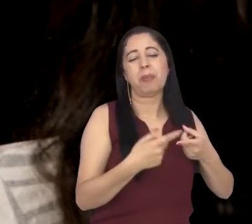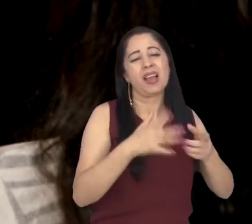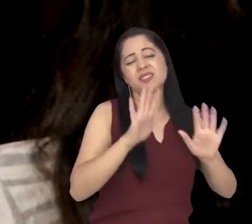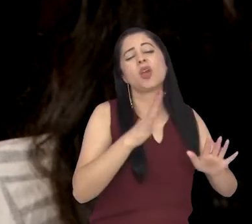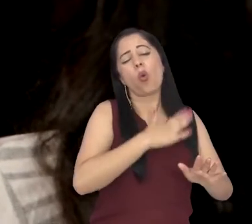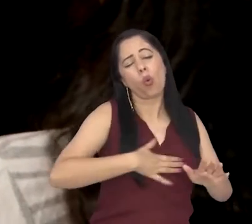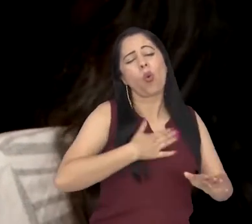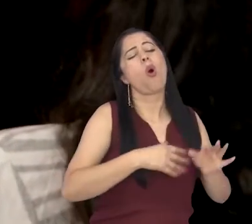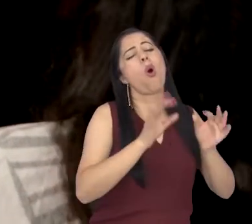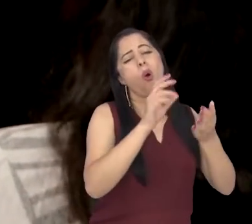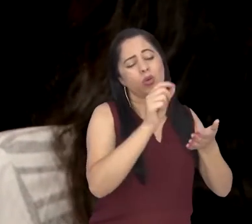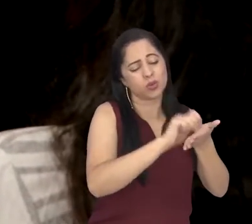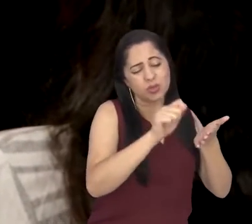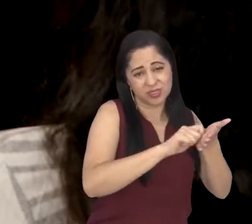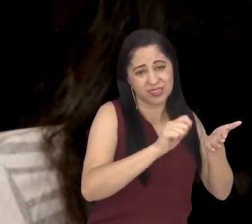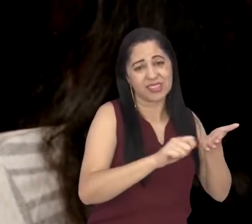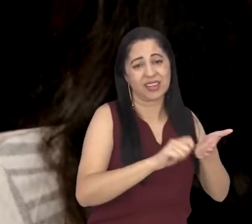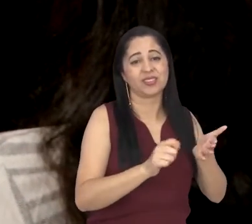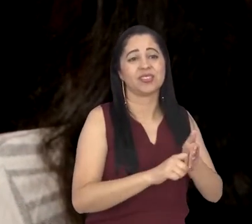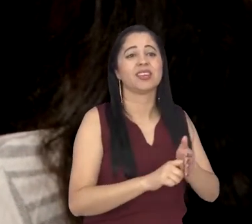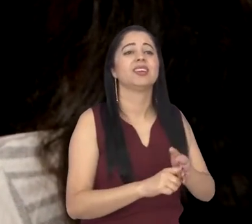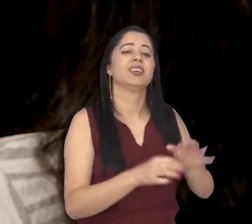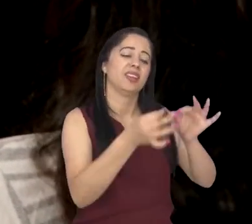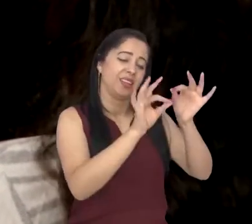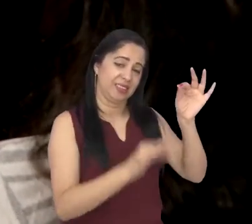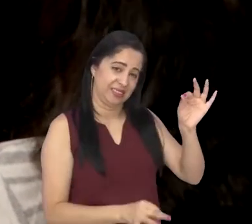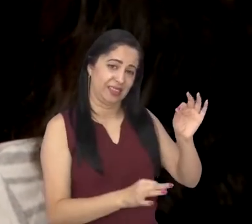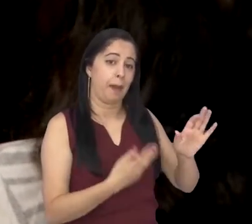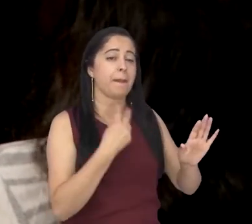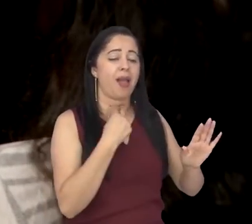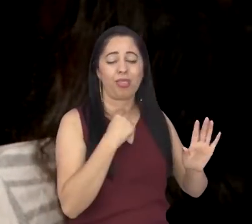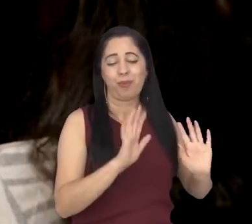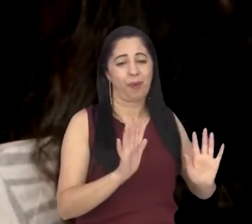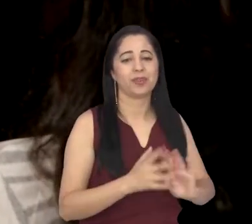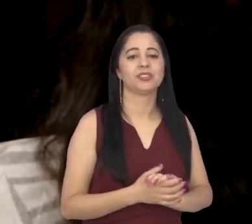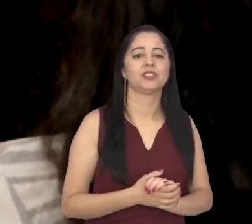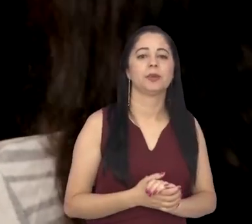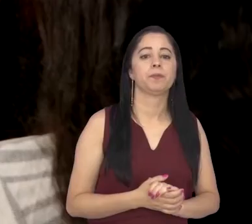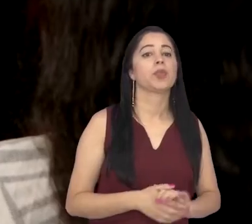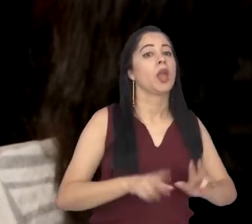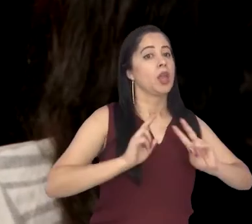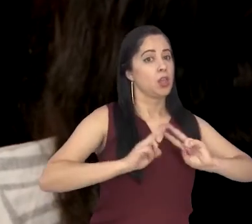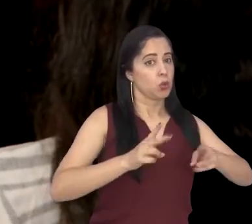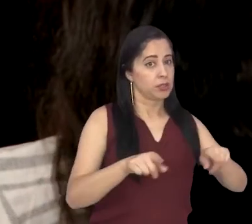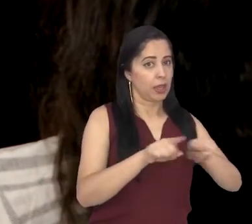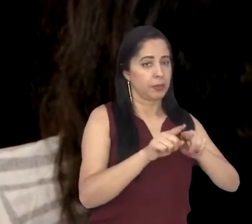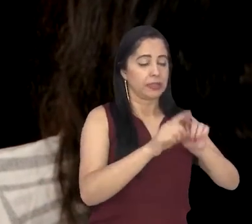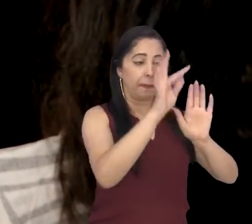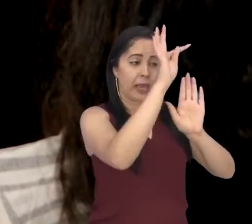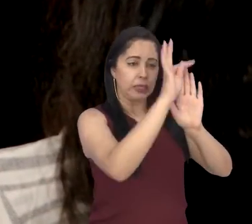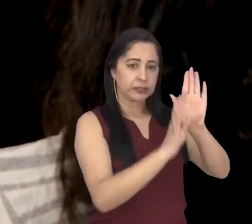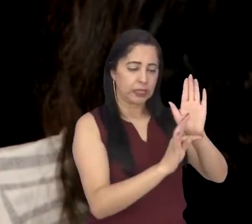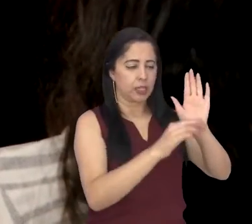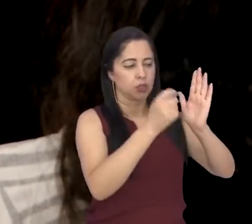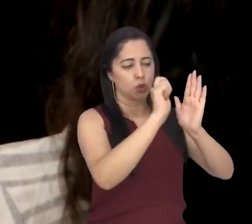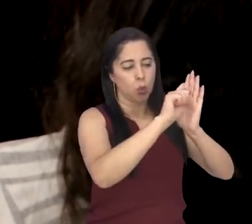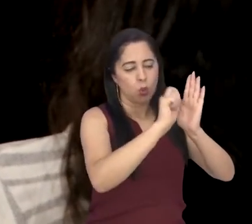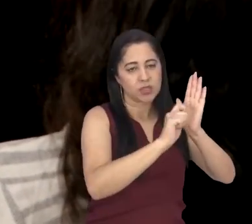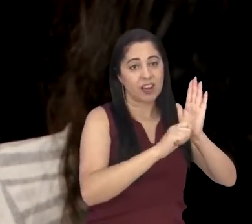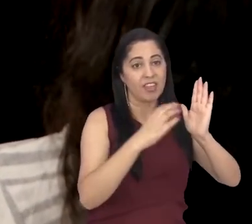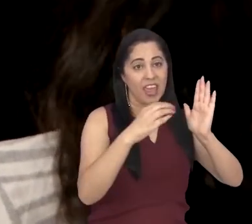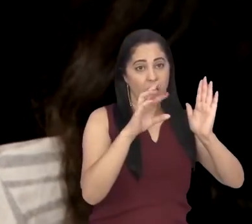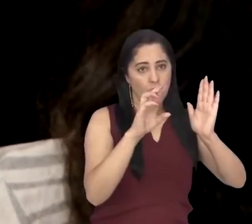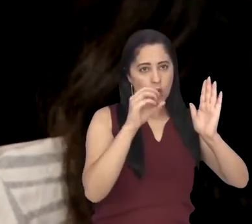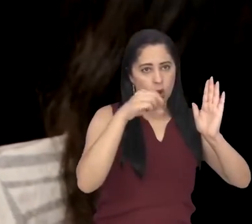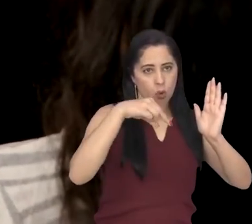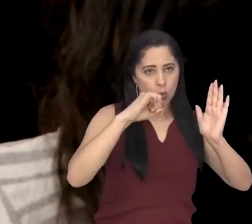de escrever. E, então, por exemplo, eu fiz 3 matérias, assim, que eu chamo, crônicas. E meu sonho é que agora minha filha reúna